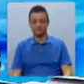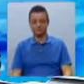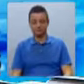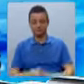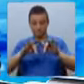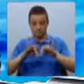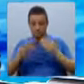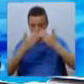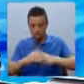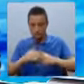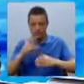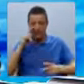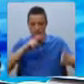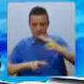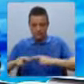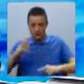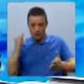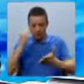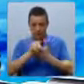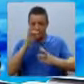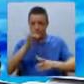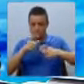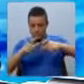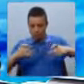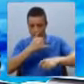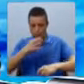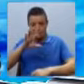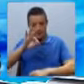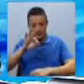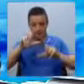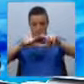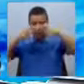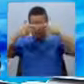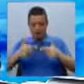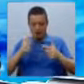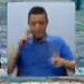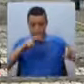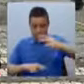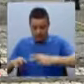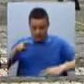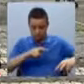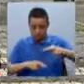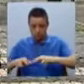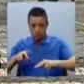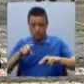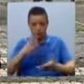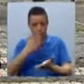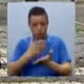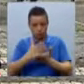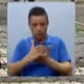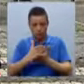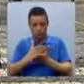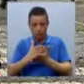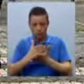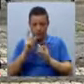terminou hoje o prazo para os contribuintes registarem as faturas de 2014 no portal das Finanças operação destina sem exclusivo a obter em